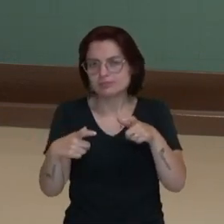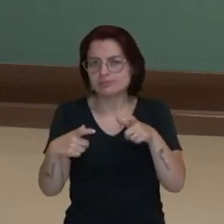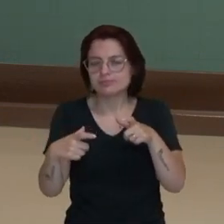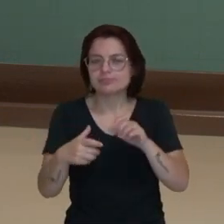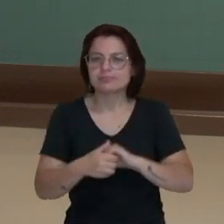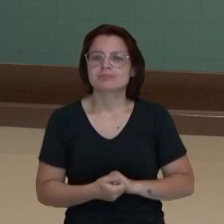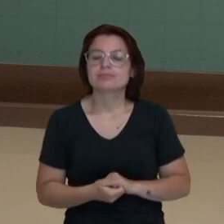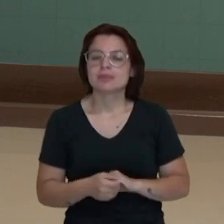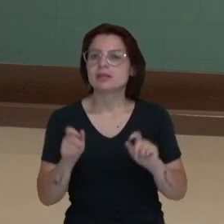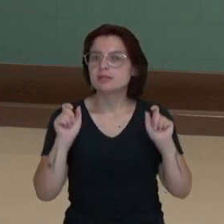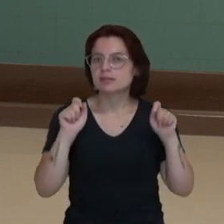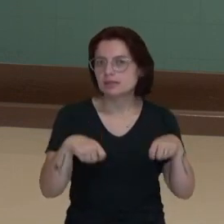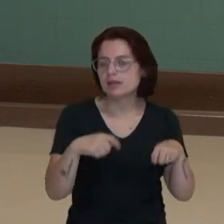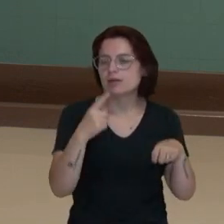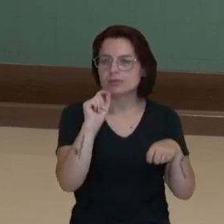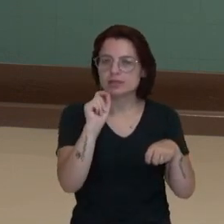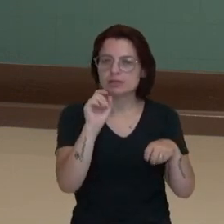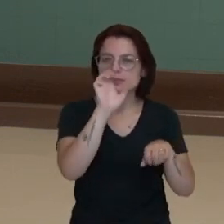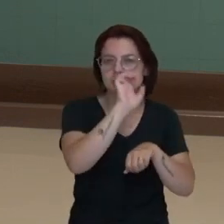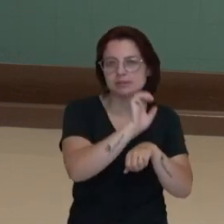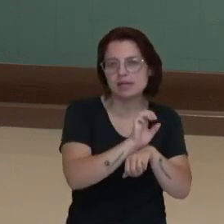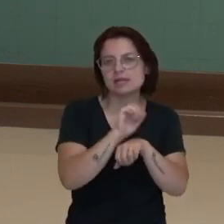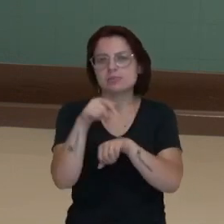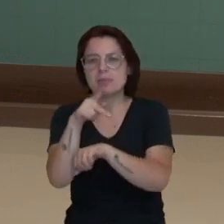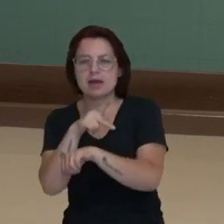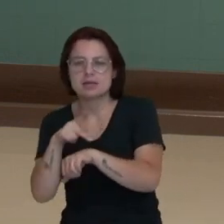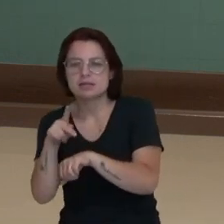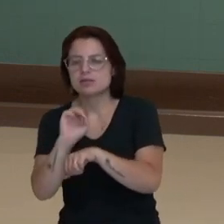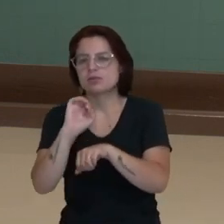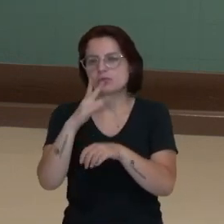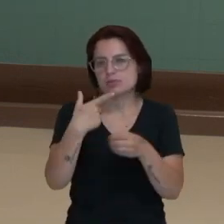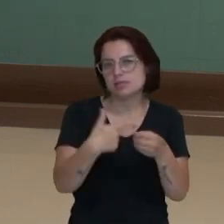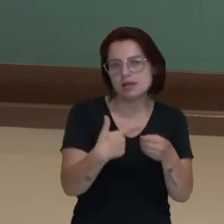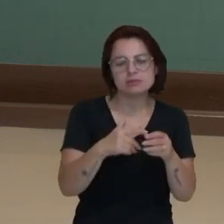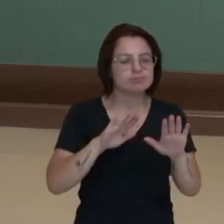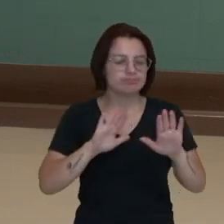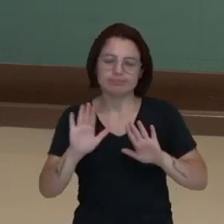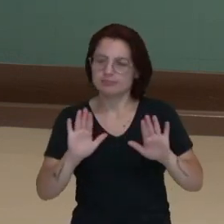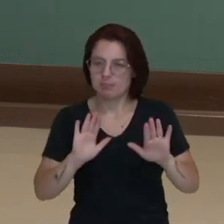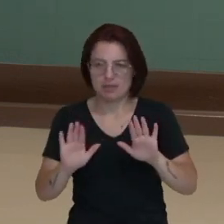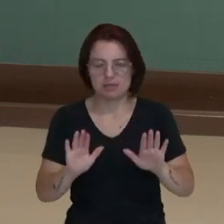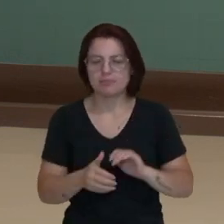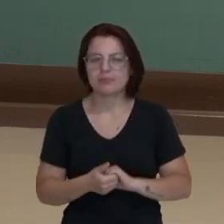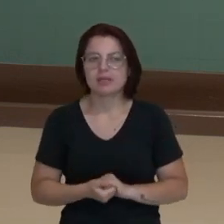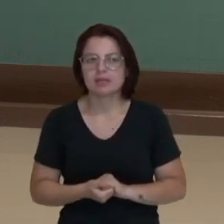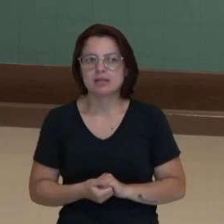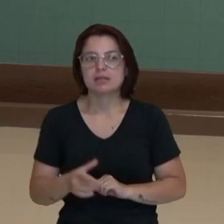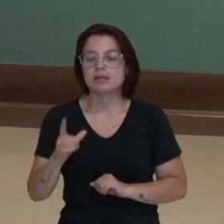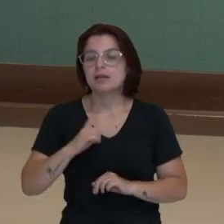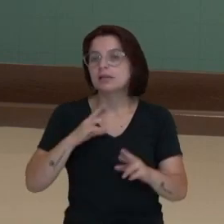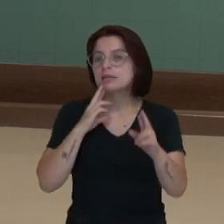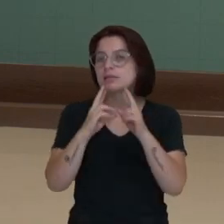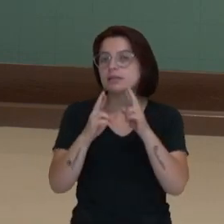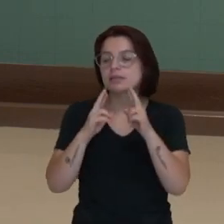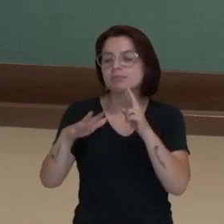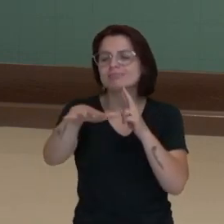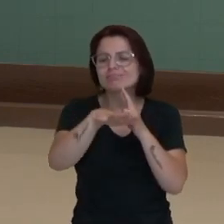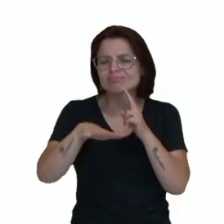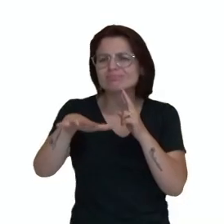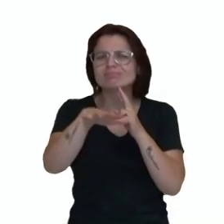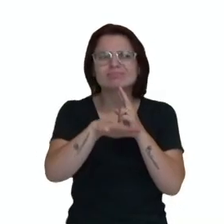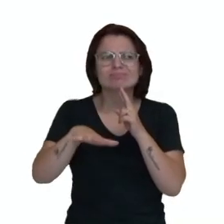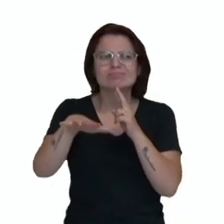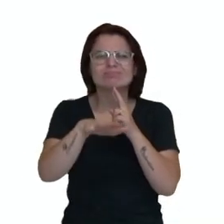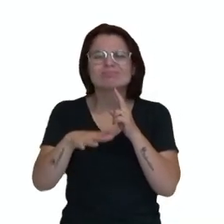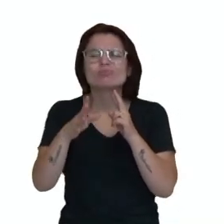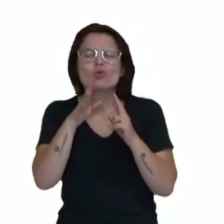um estado ou uma determinada região. Então, os estudos populacionais ligados e relacionados justamente a